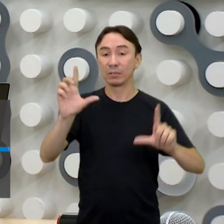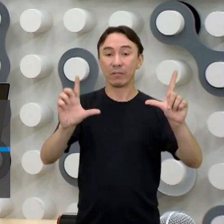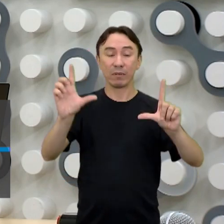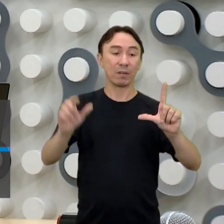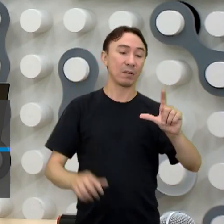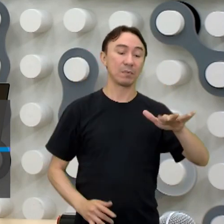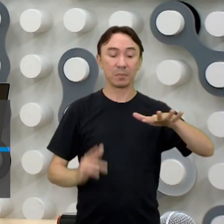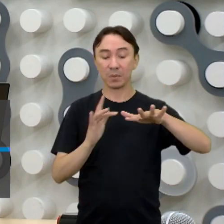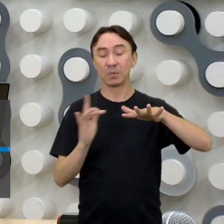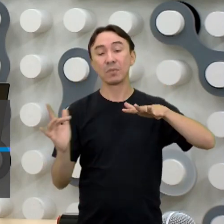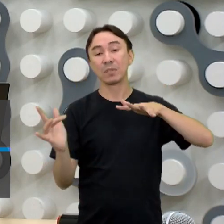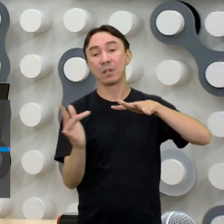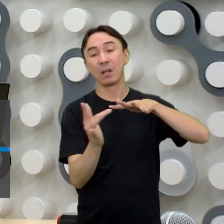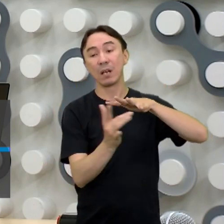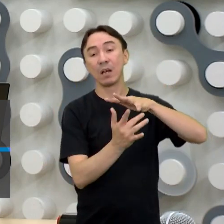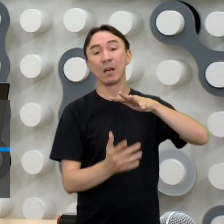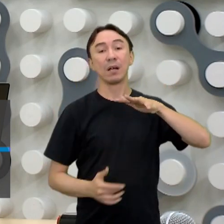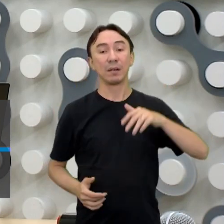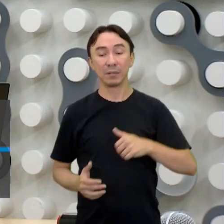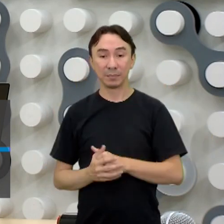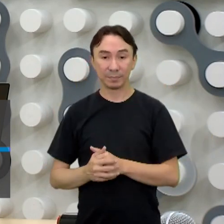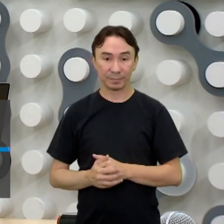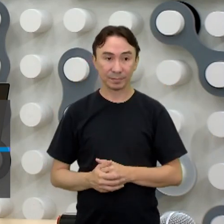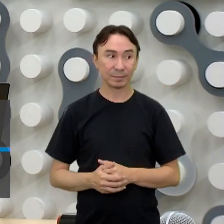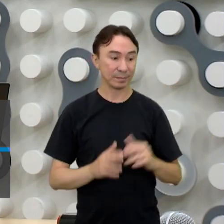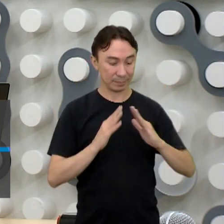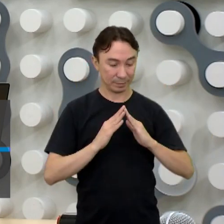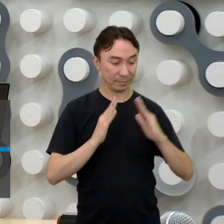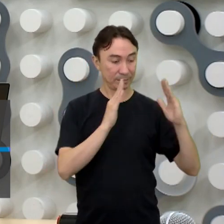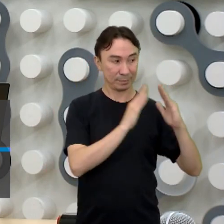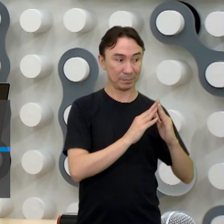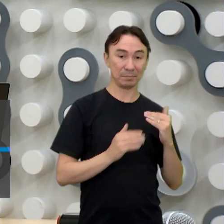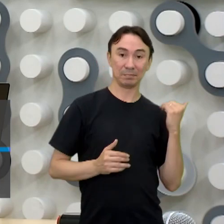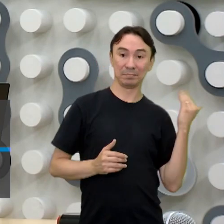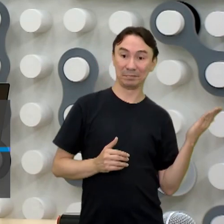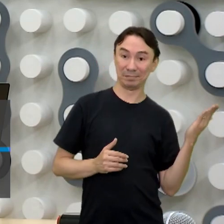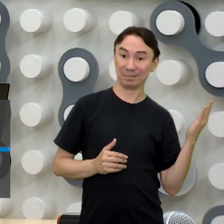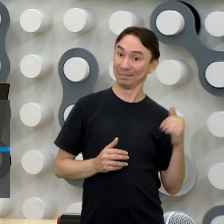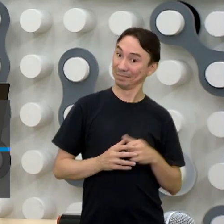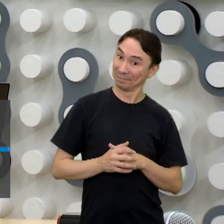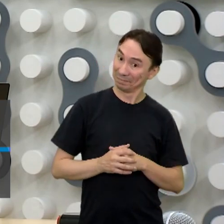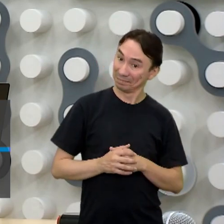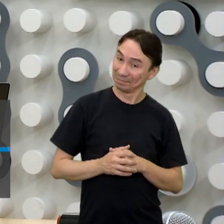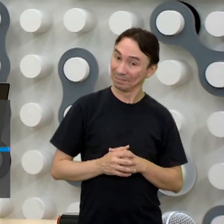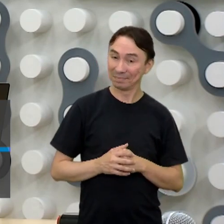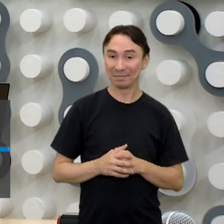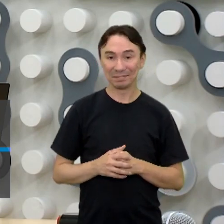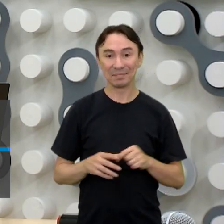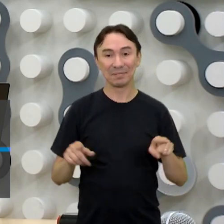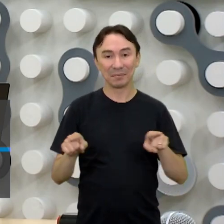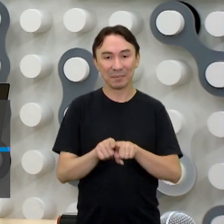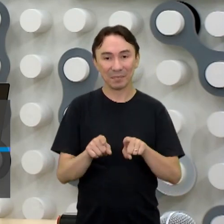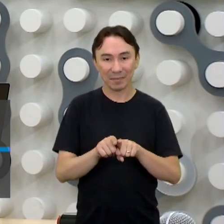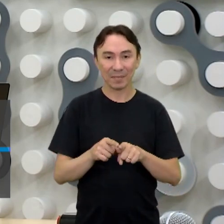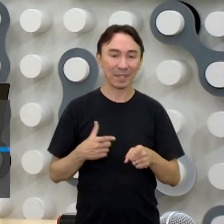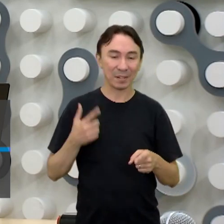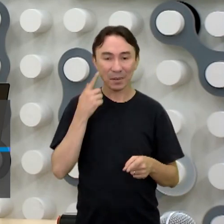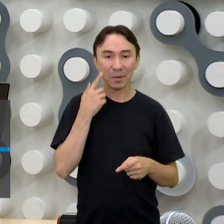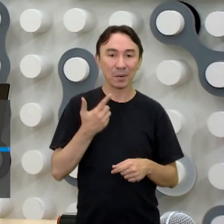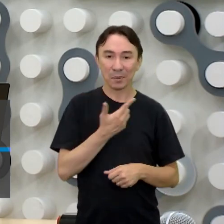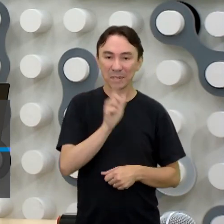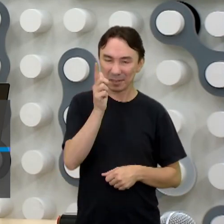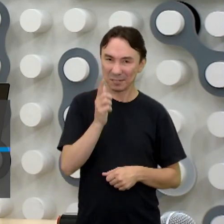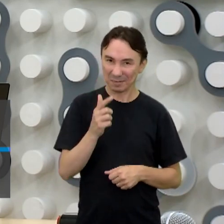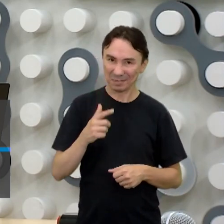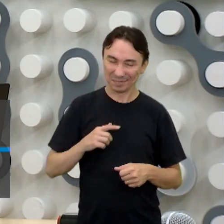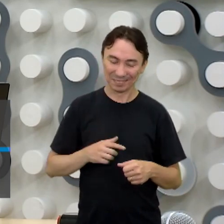O que mais pode aproximar a pessoa da notícia? A vizinha, né? Aquele aplicativo verde que eu não posso falar o nome, né? Que senão é o WhatsApp.